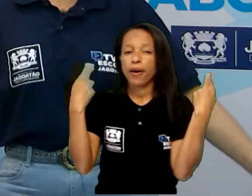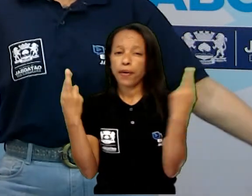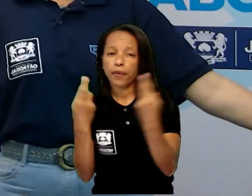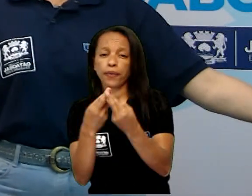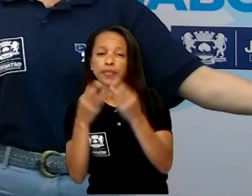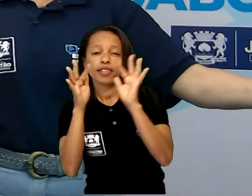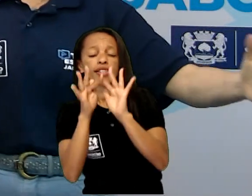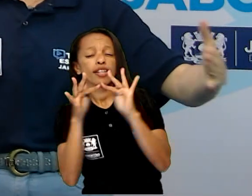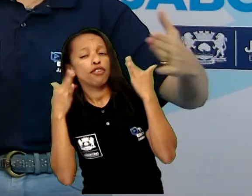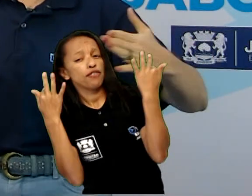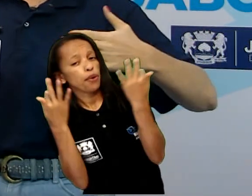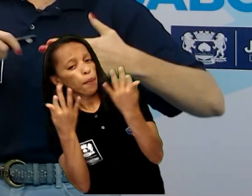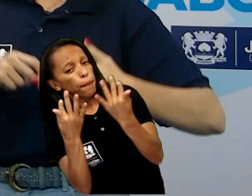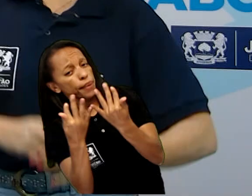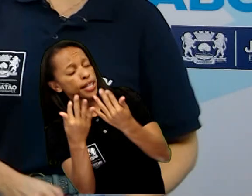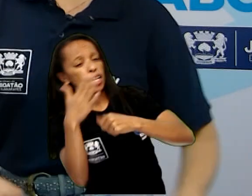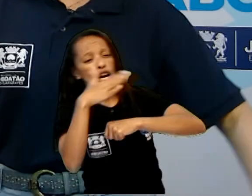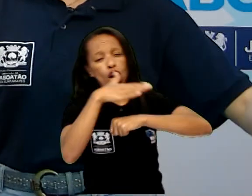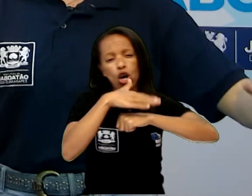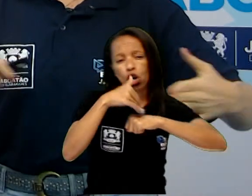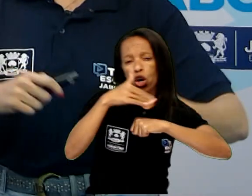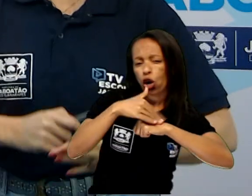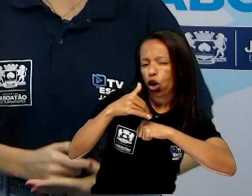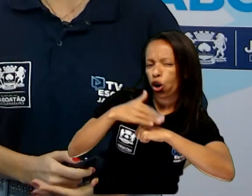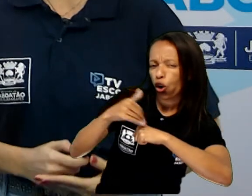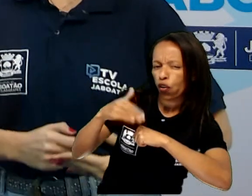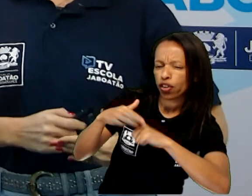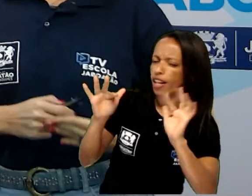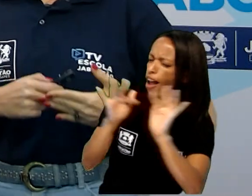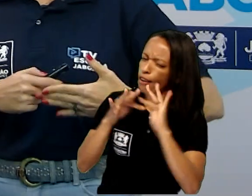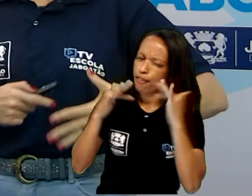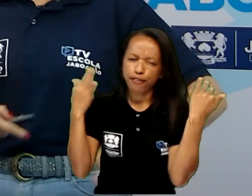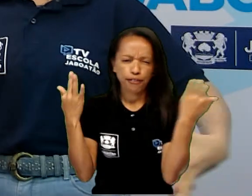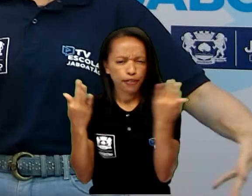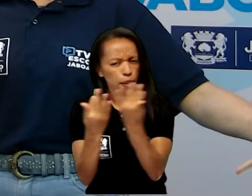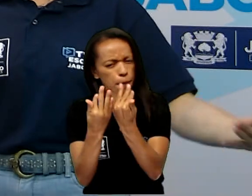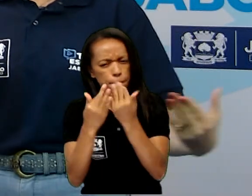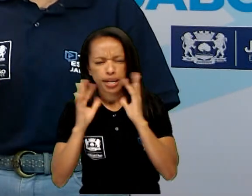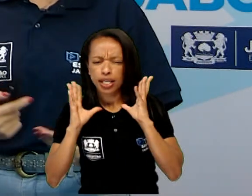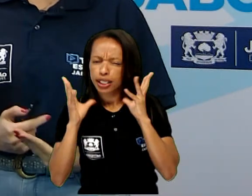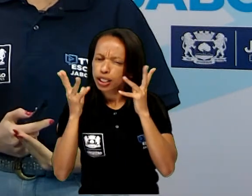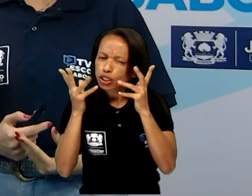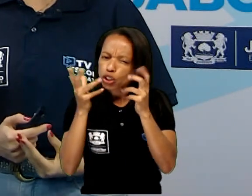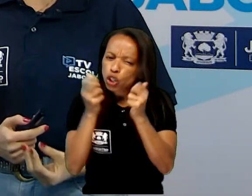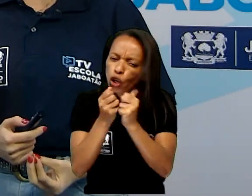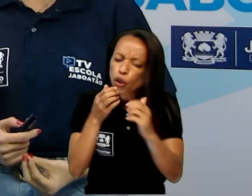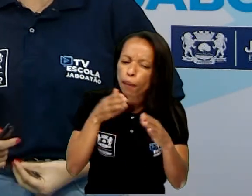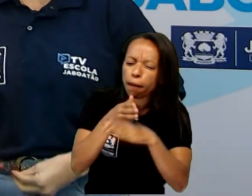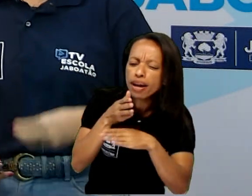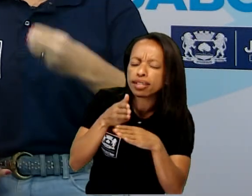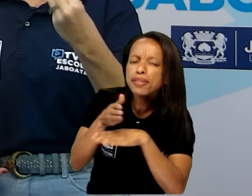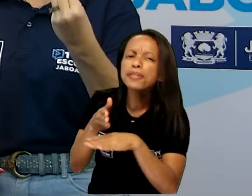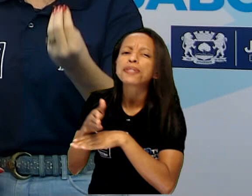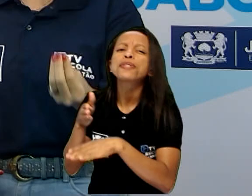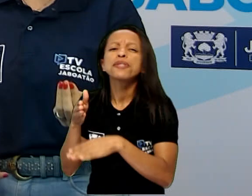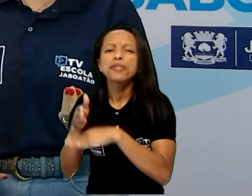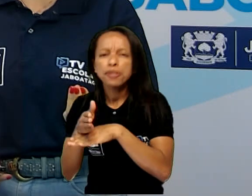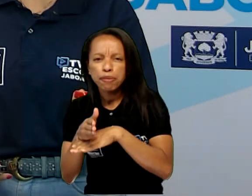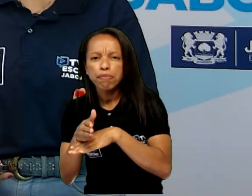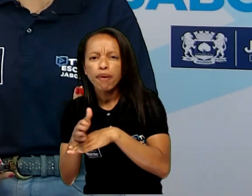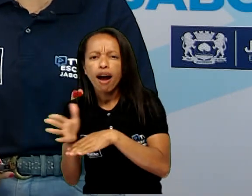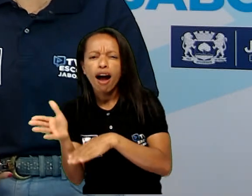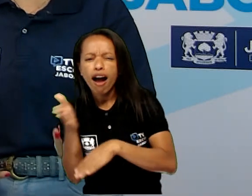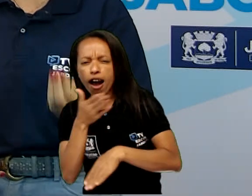né? Chamar os pais, os primos, fazer com que todo mundo participe disso, né? Vai ser uma